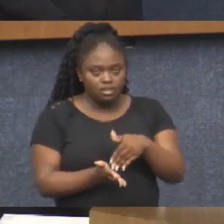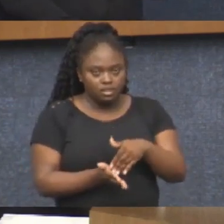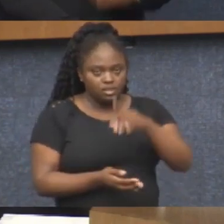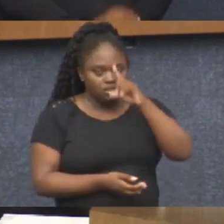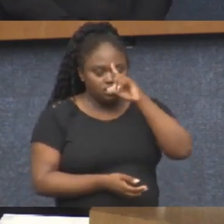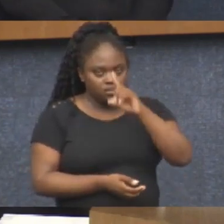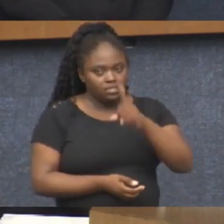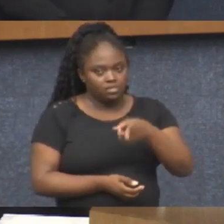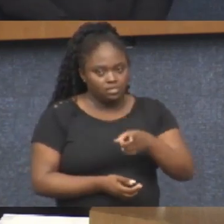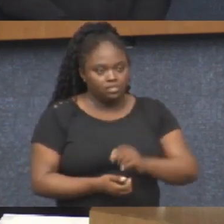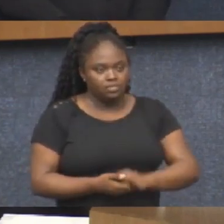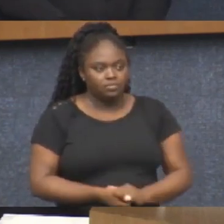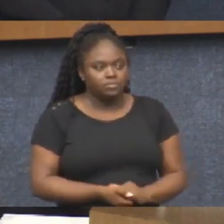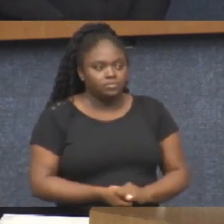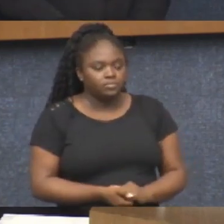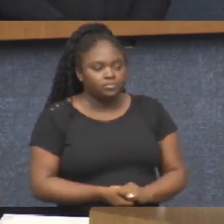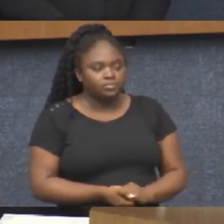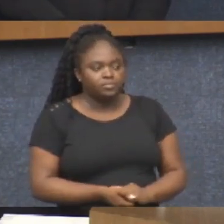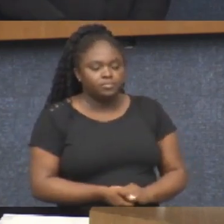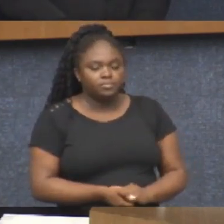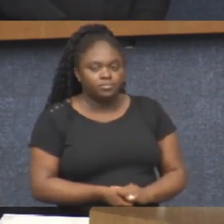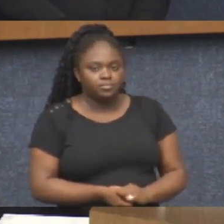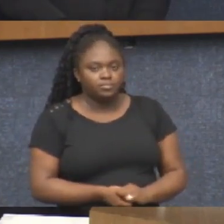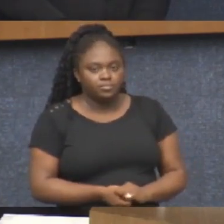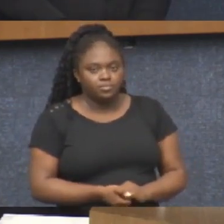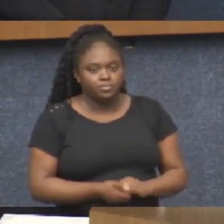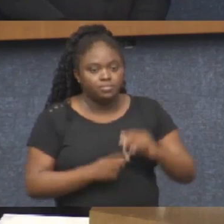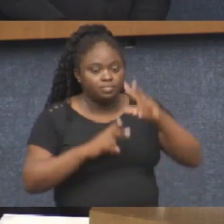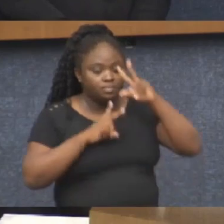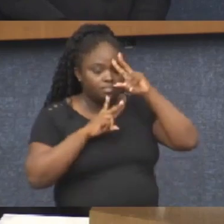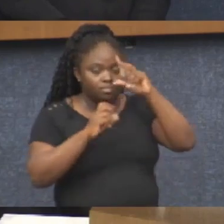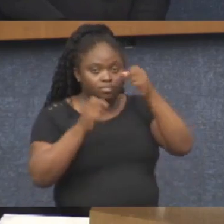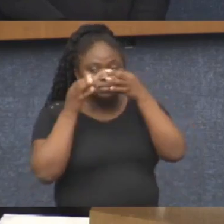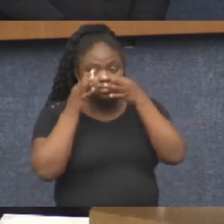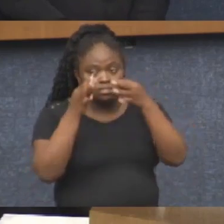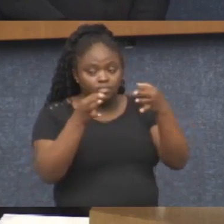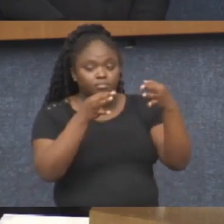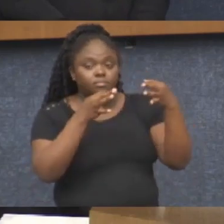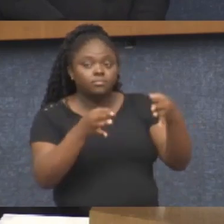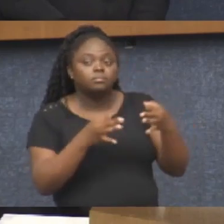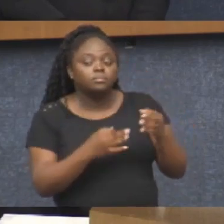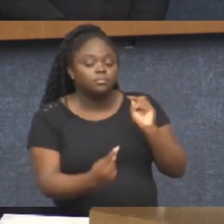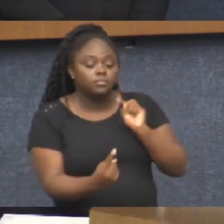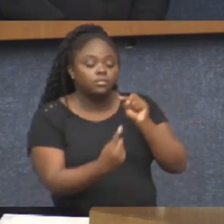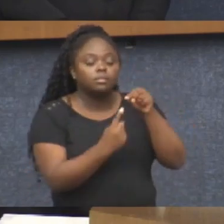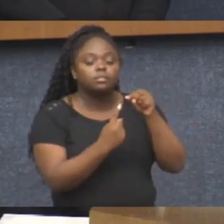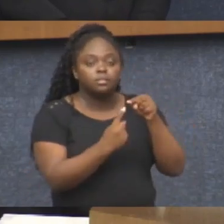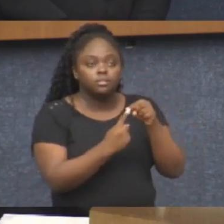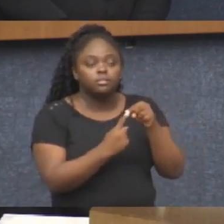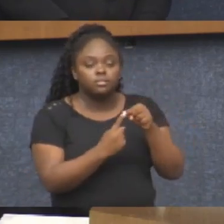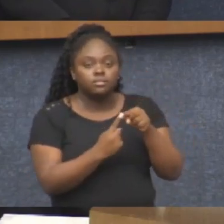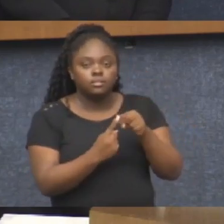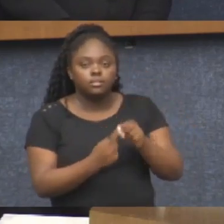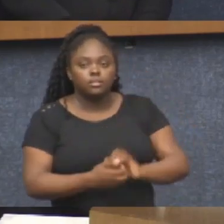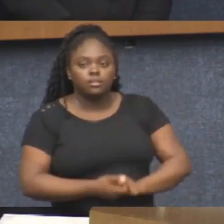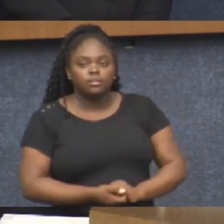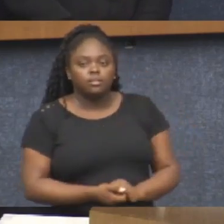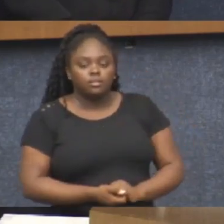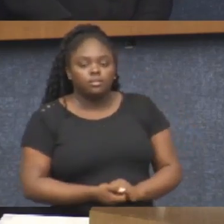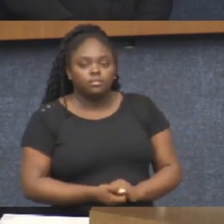desse mandato, pelo menos, né? Para fortalecer a atenção primária com essa missão, né? Quando